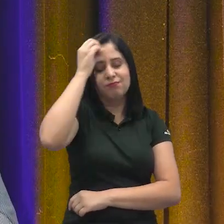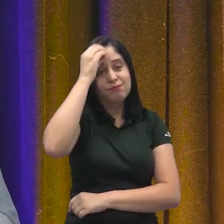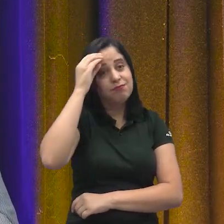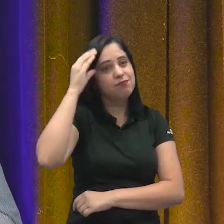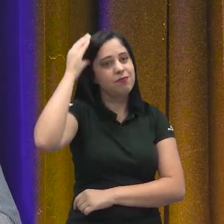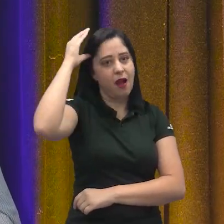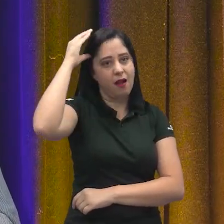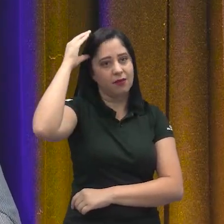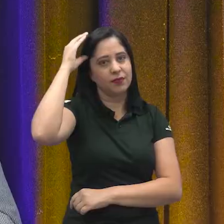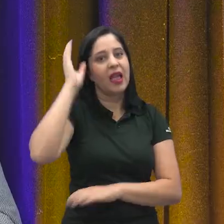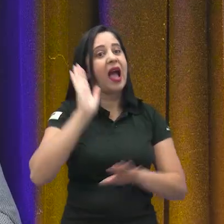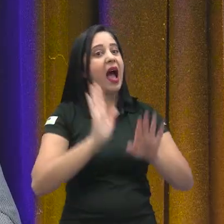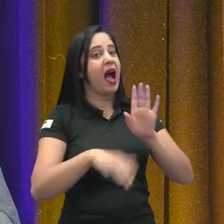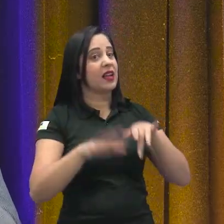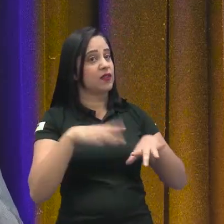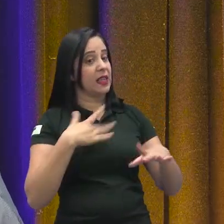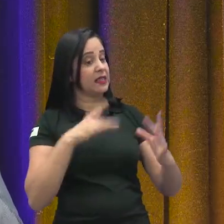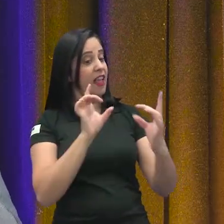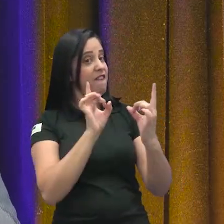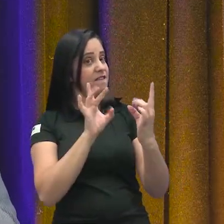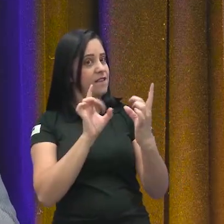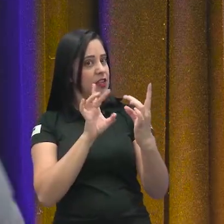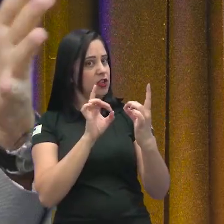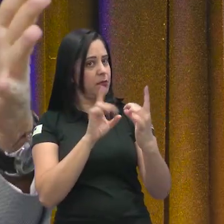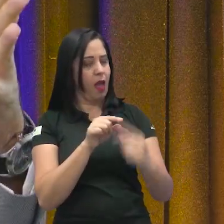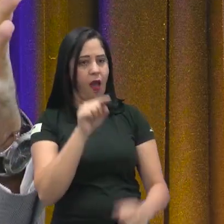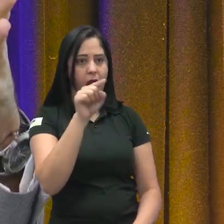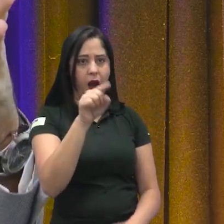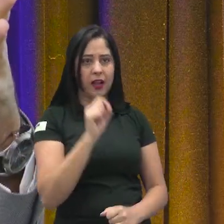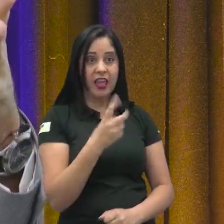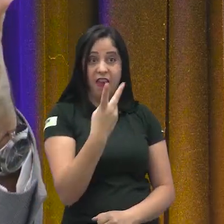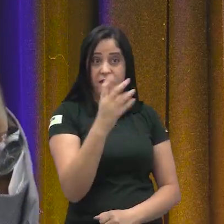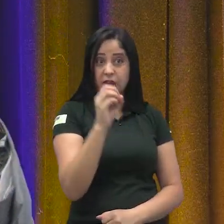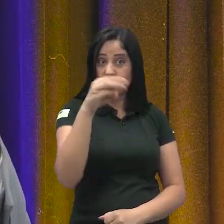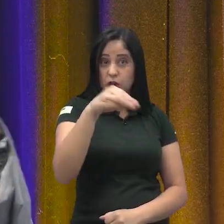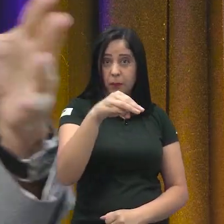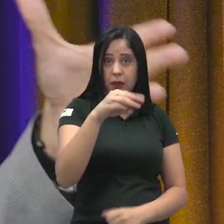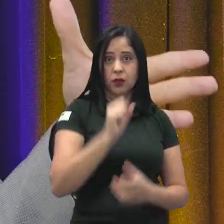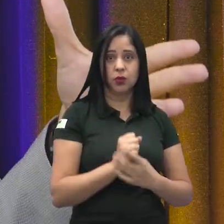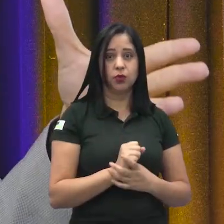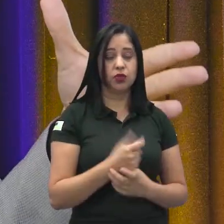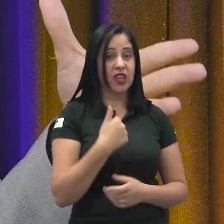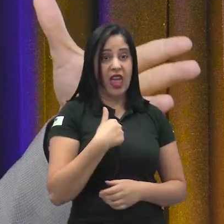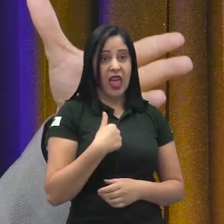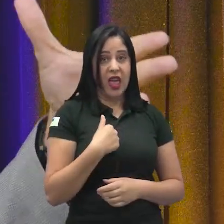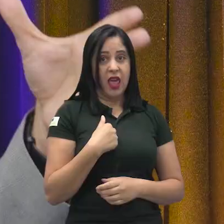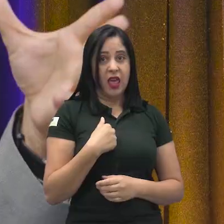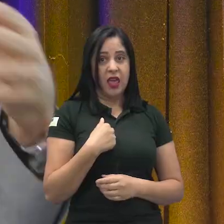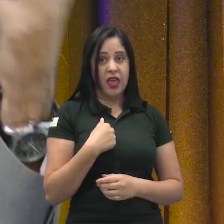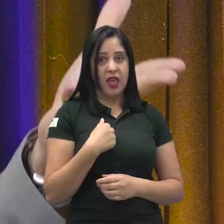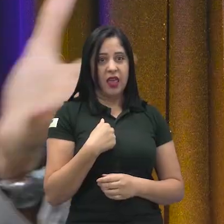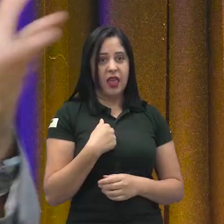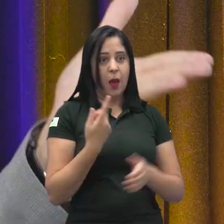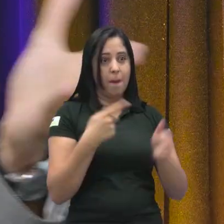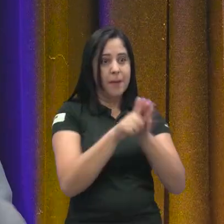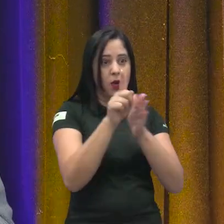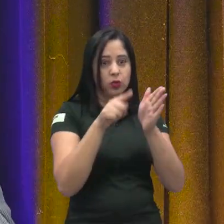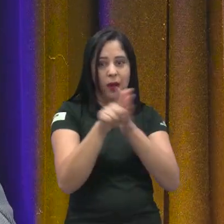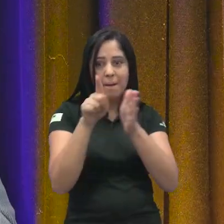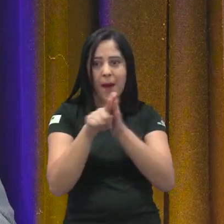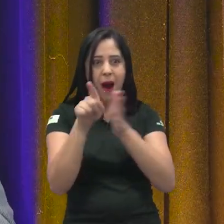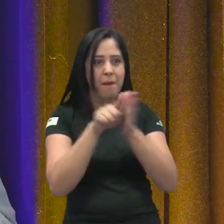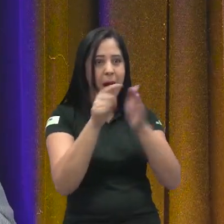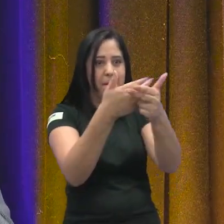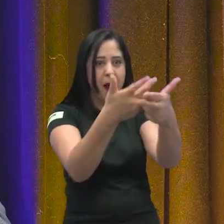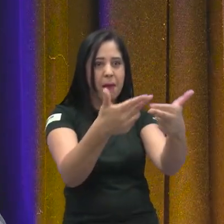você gostaria. E ali em 20 minutos de entrevista eu devo falar 2, 3 minutos e eu tenho que extrair 17